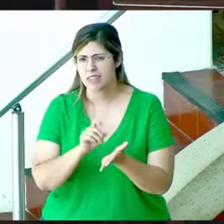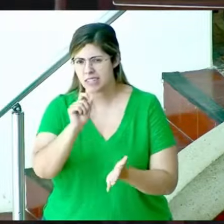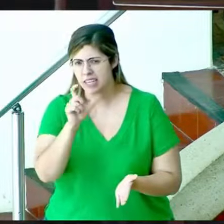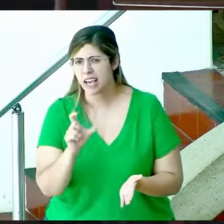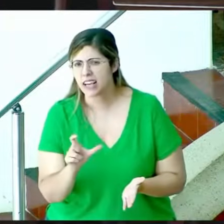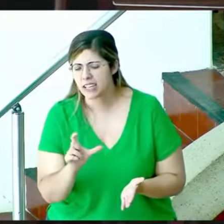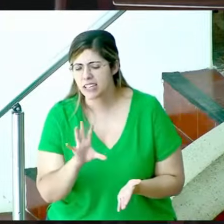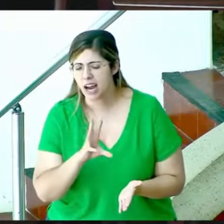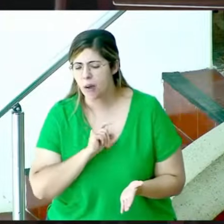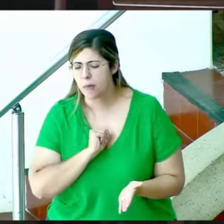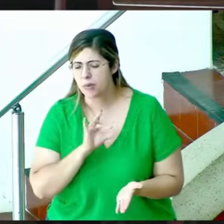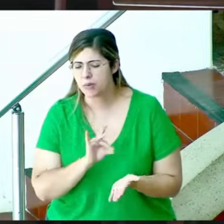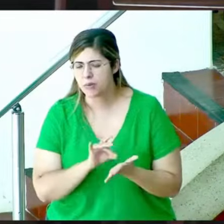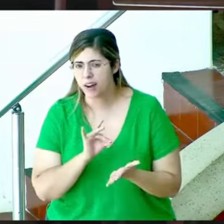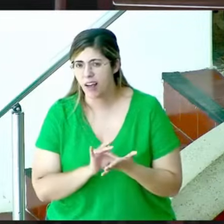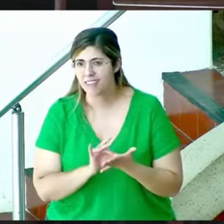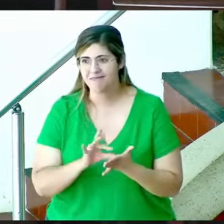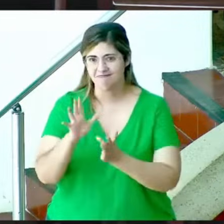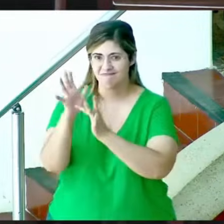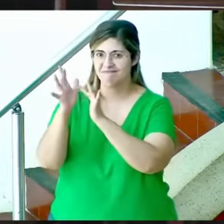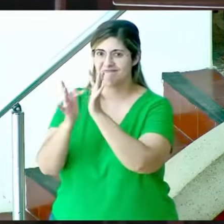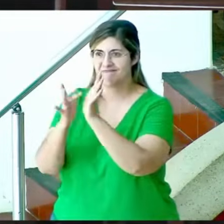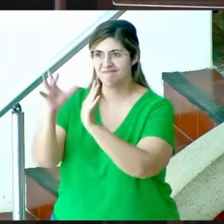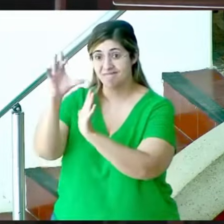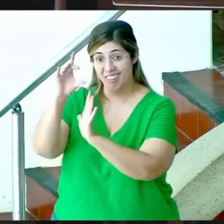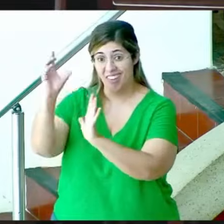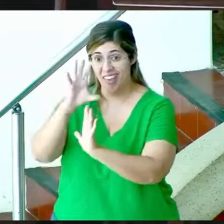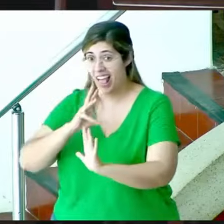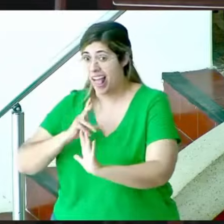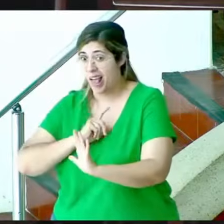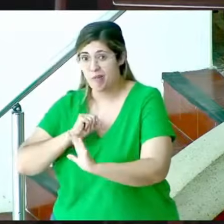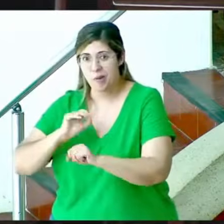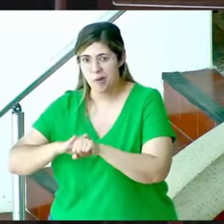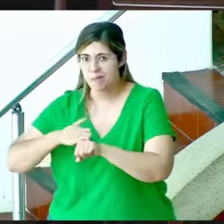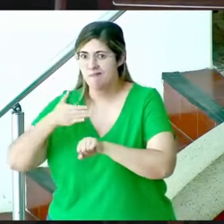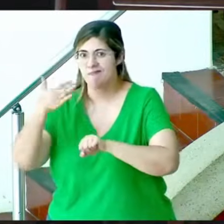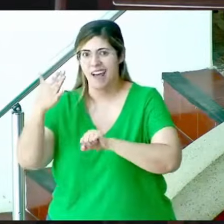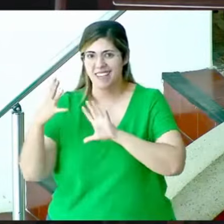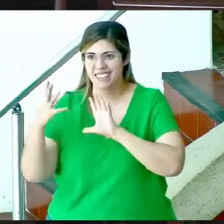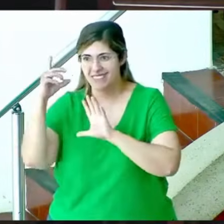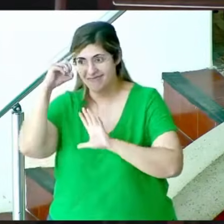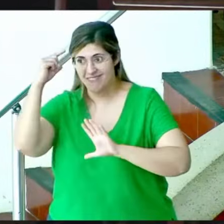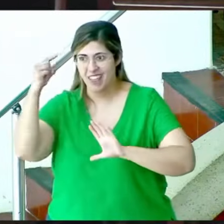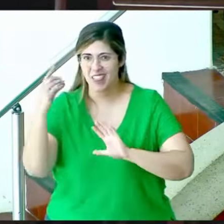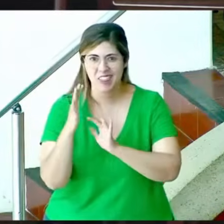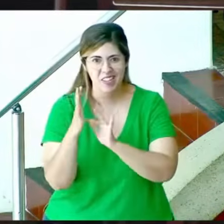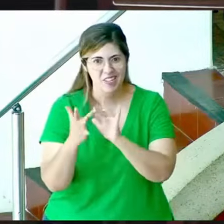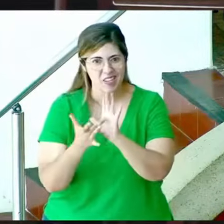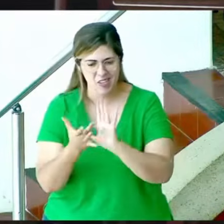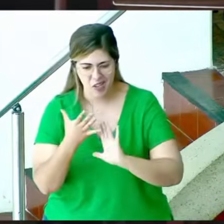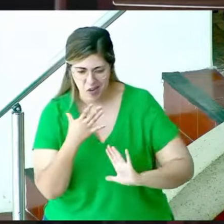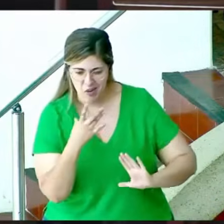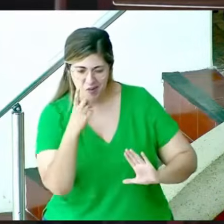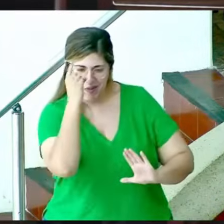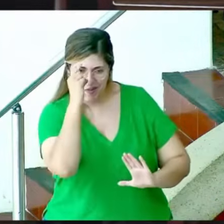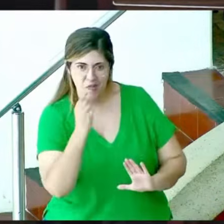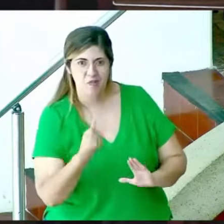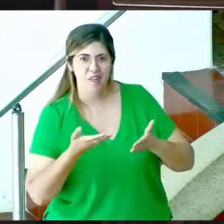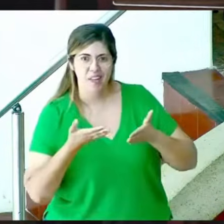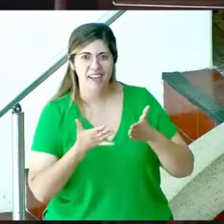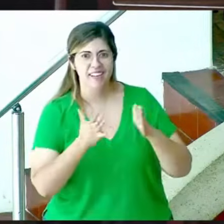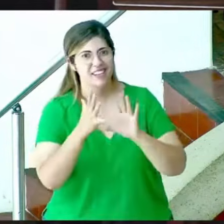Deus amou o mundo de tal maneira que deu o seu Filho. Não tem verdade maior do que isso. A nossa resposta amorosa, ela precisa